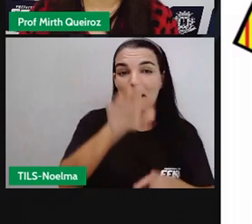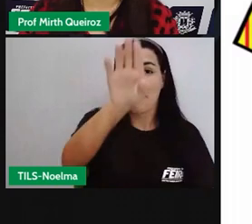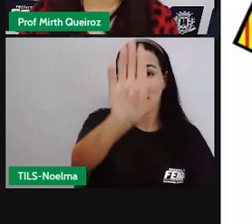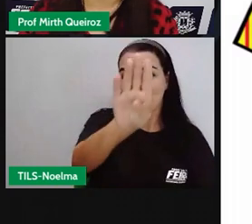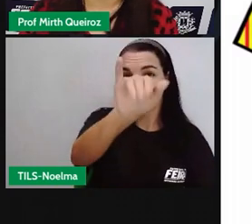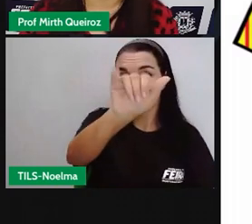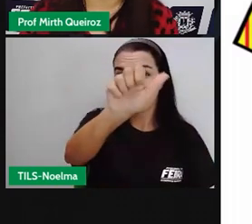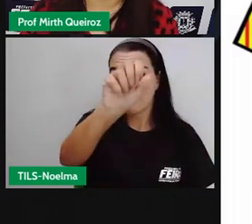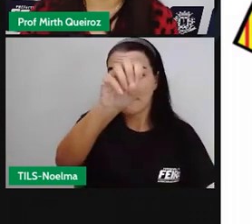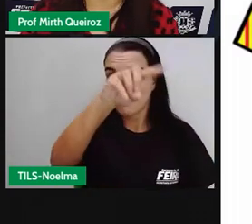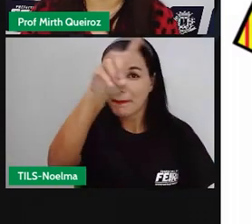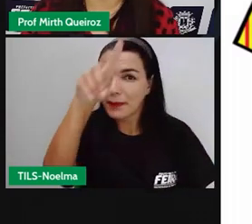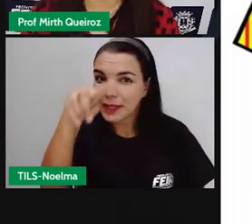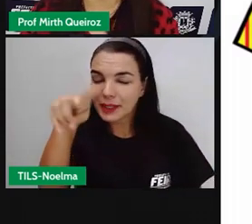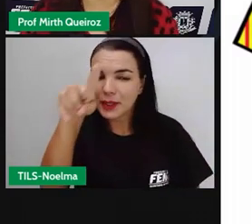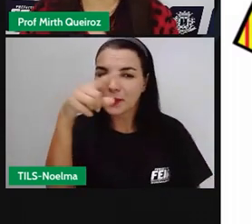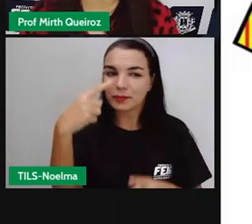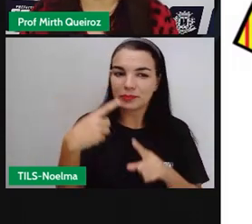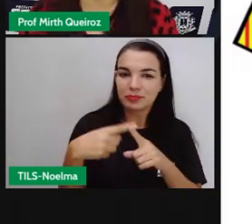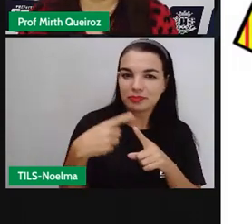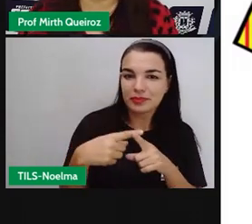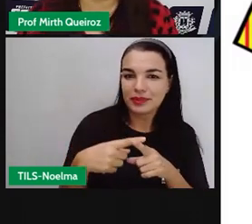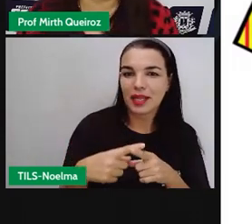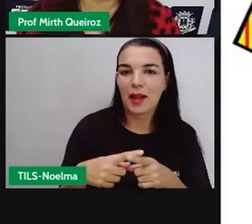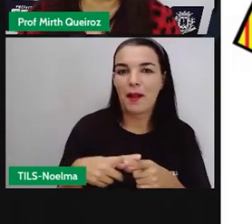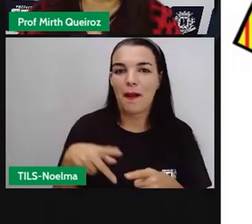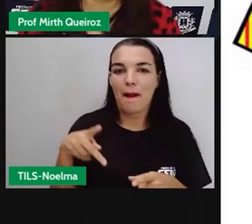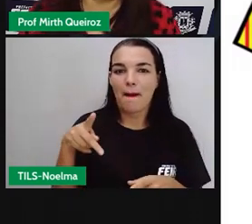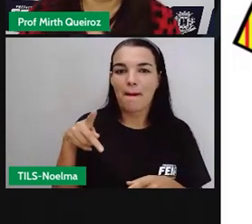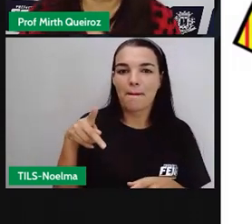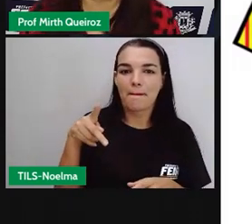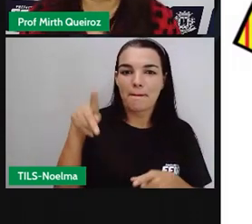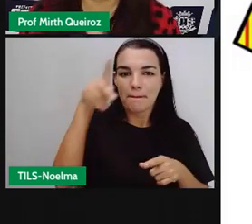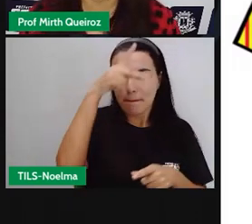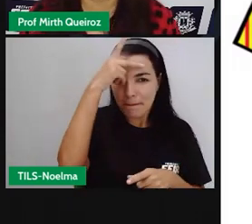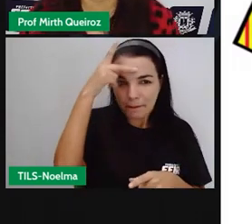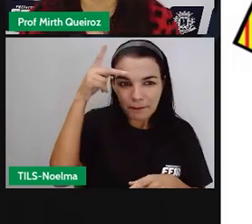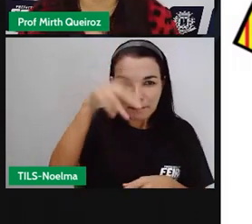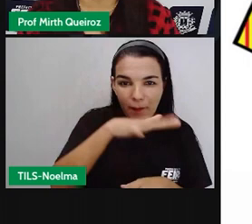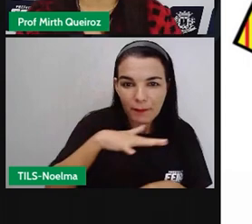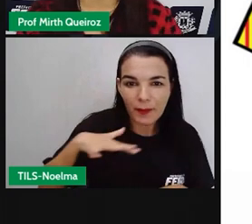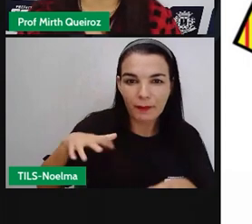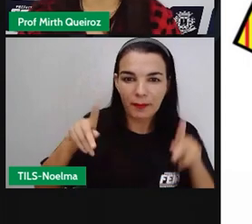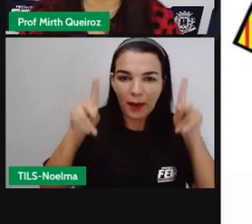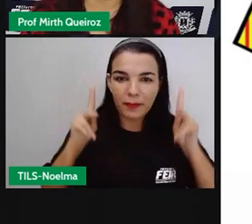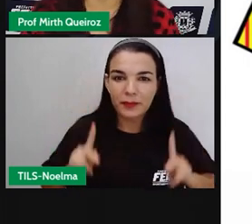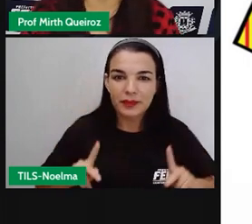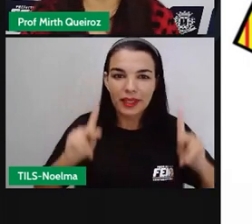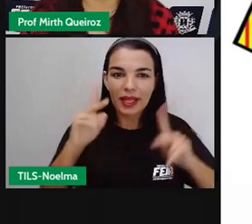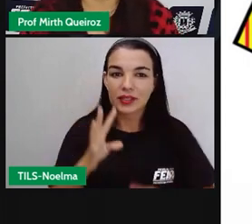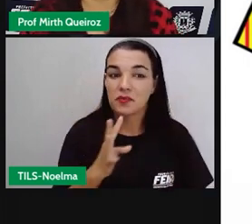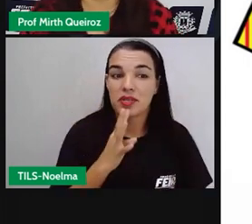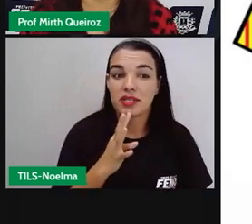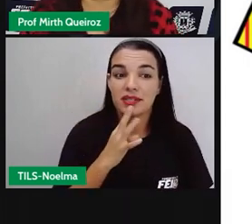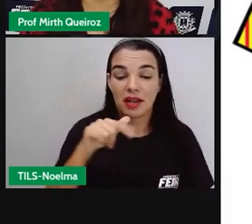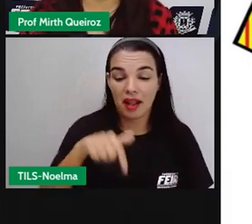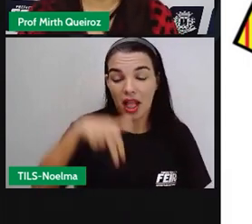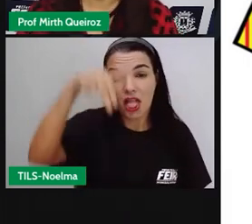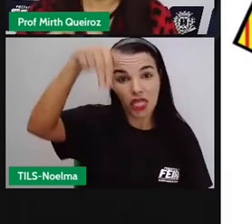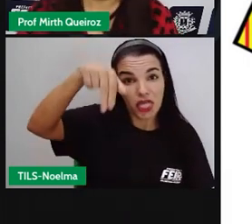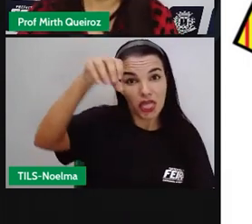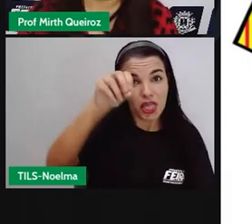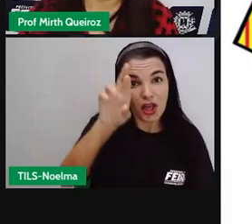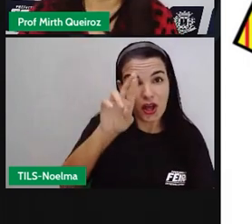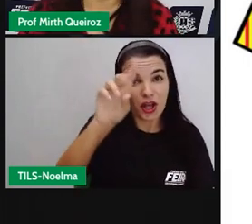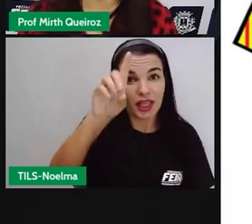são ritmos bastante populares no Nordeste, conhecidos no país inteiro, principalmente durante o São João.